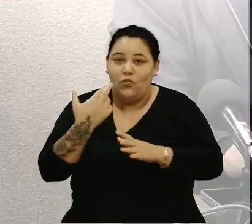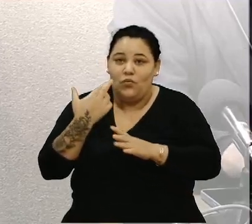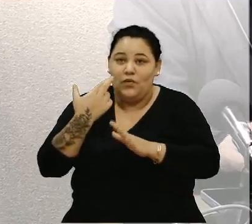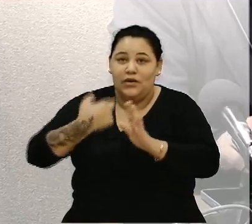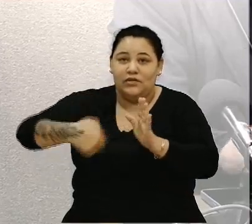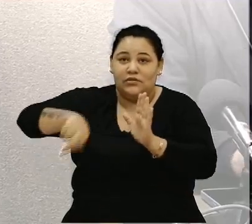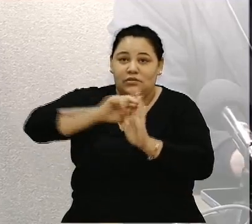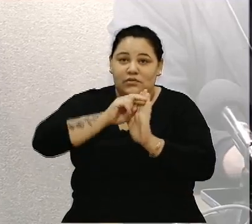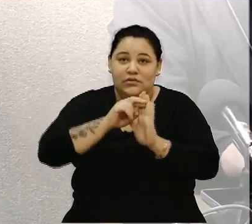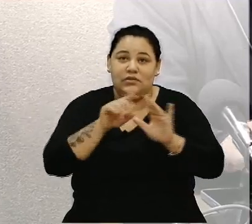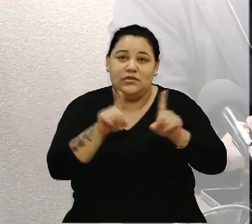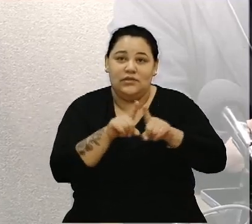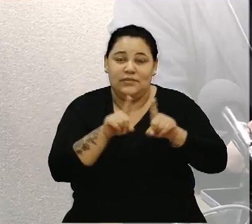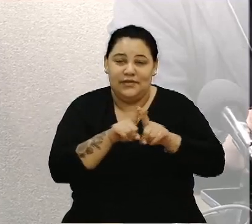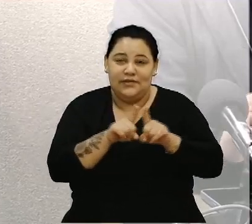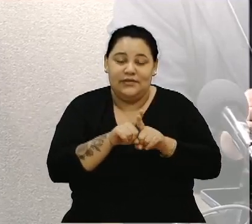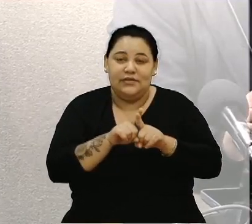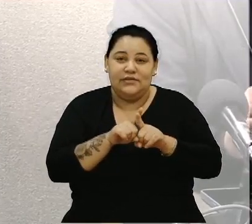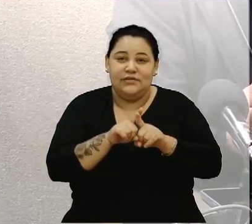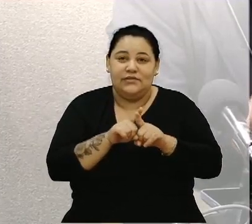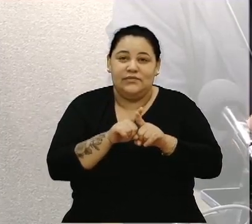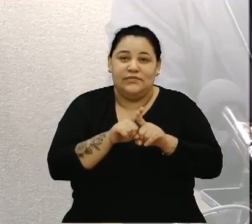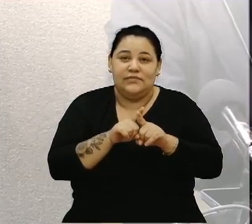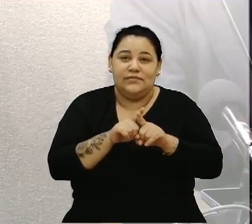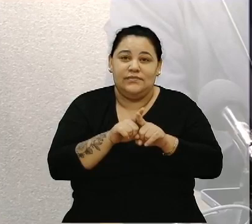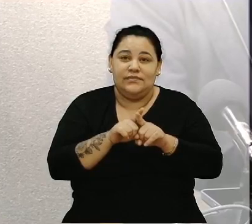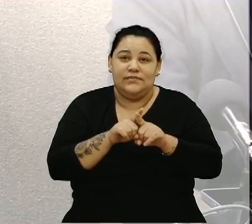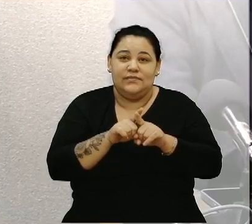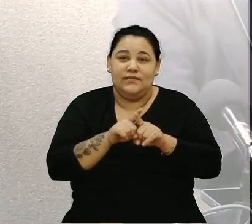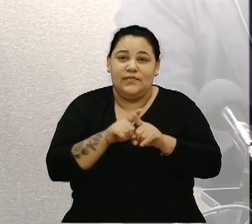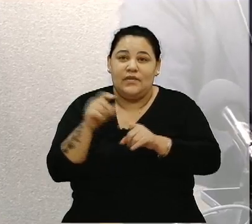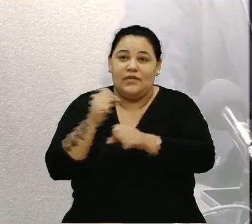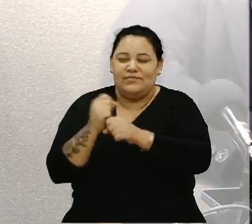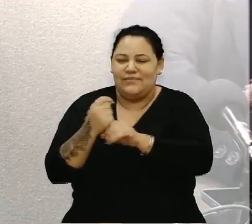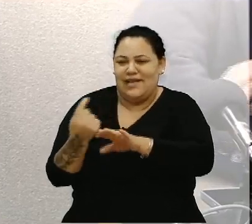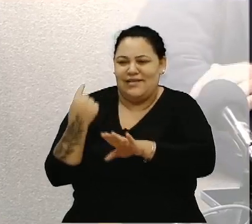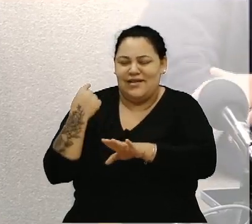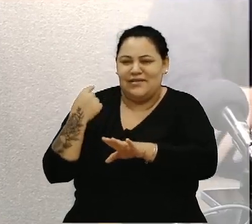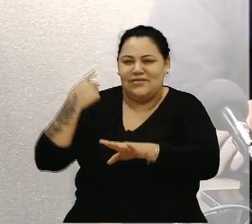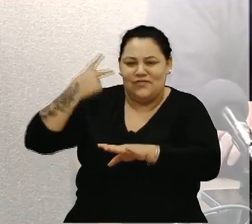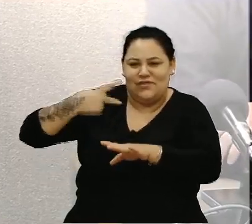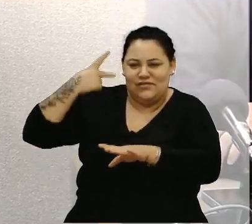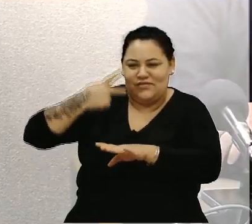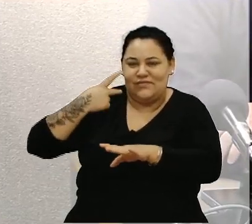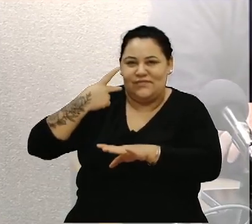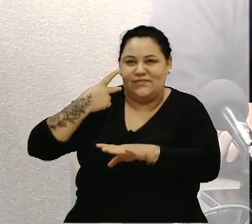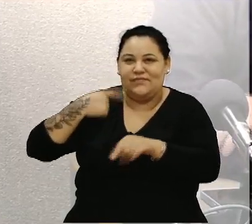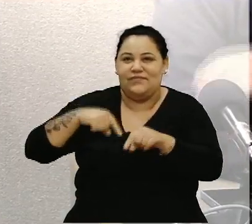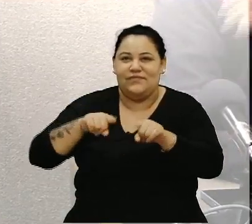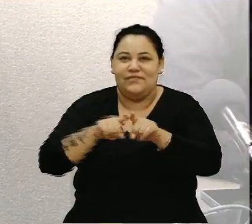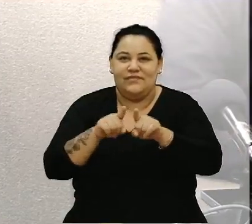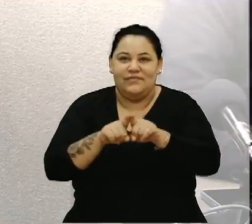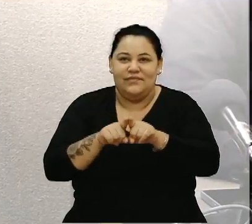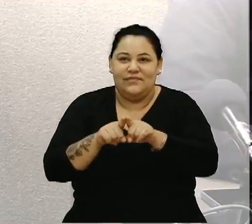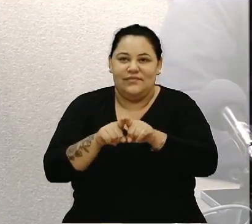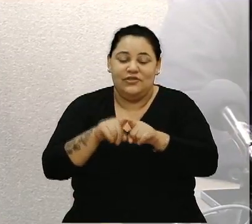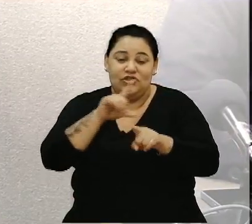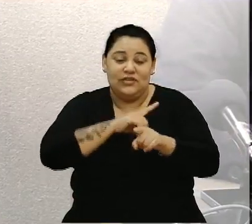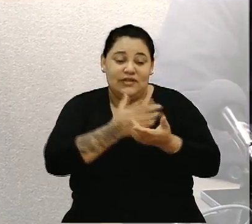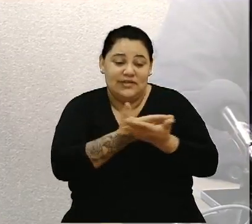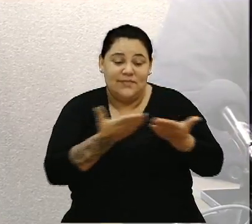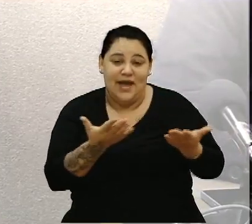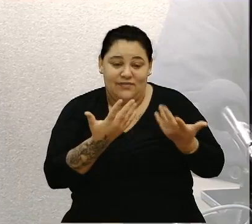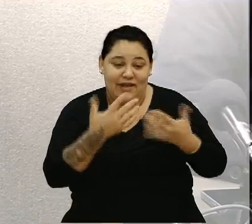também o vereador Felipe me trouxe esse tema, a questão dos jogos de futebol, de termos espaços inclusivos, né? Isso já